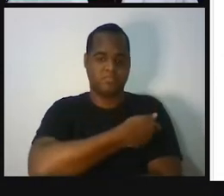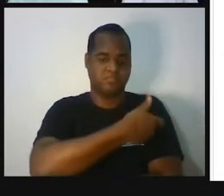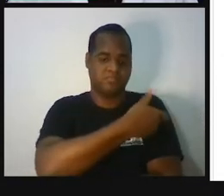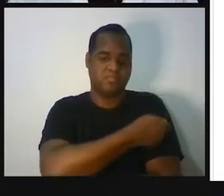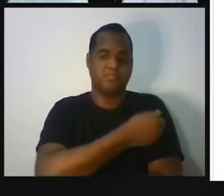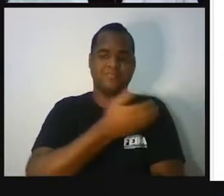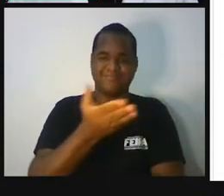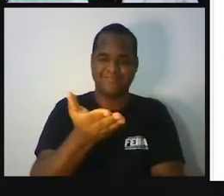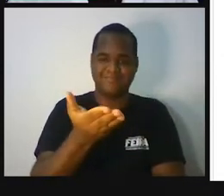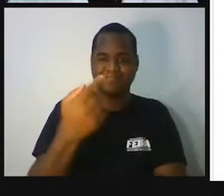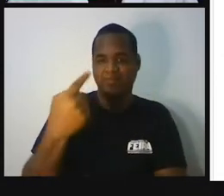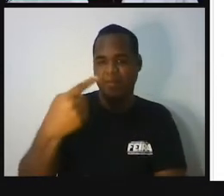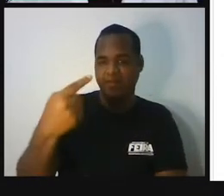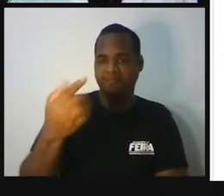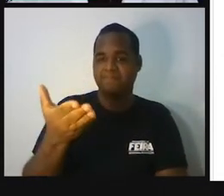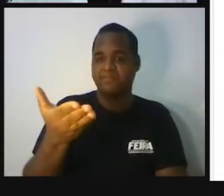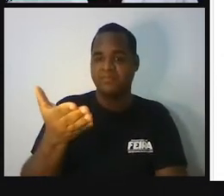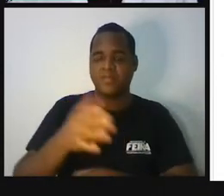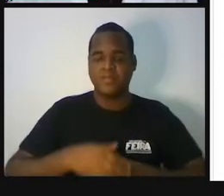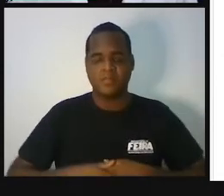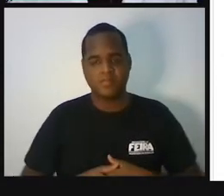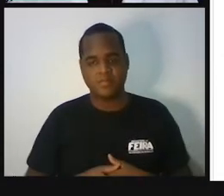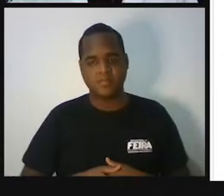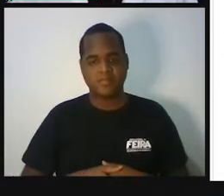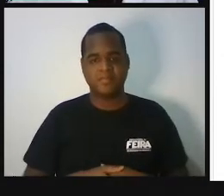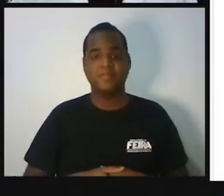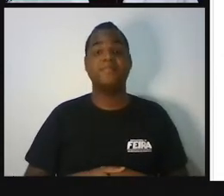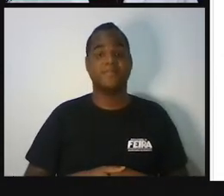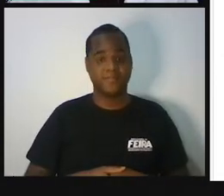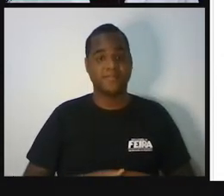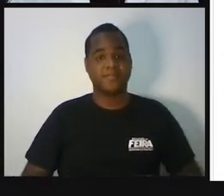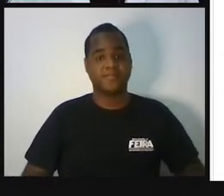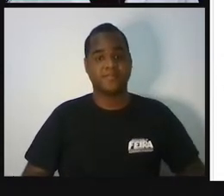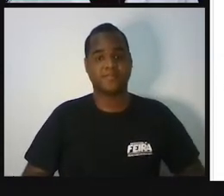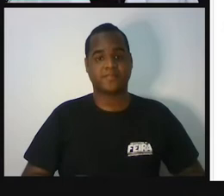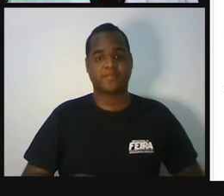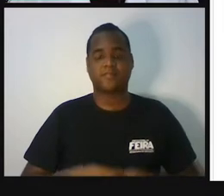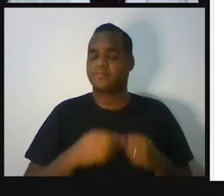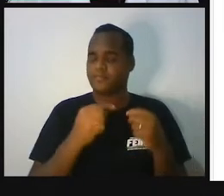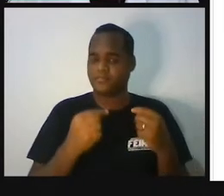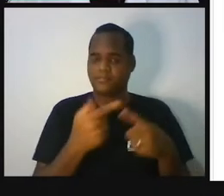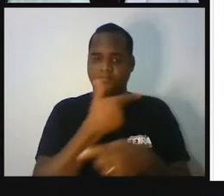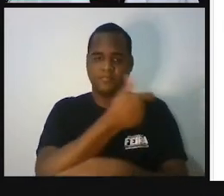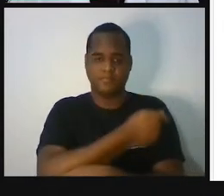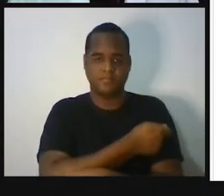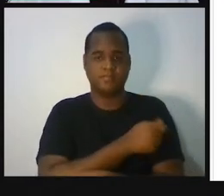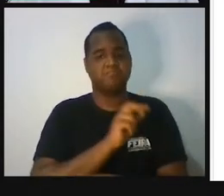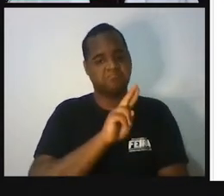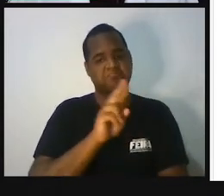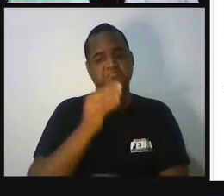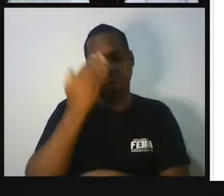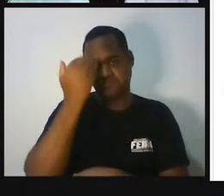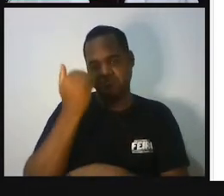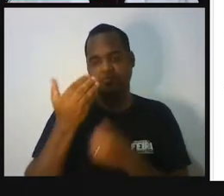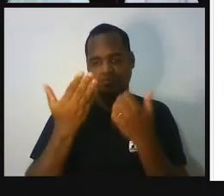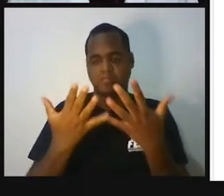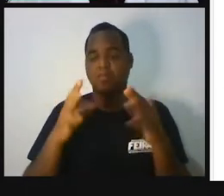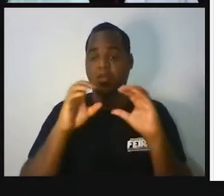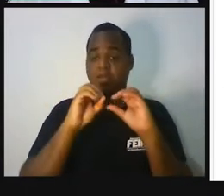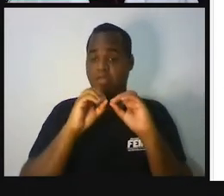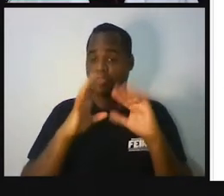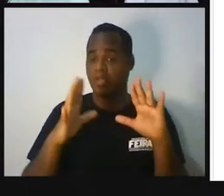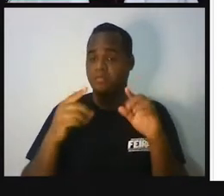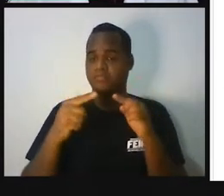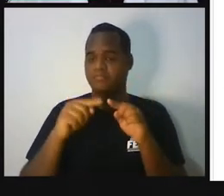forma no seu braço então para vacinação é claro e a opção de